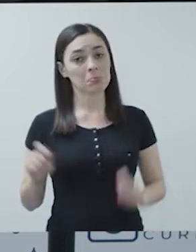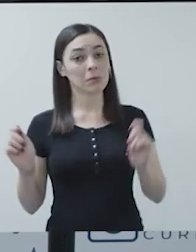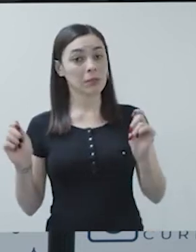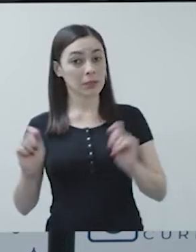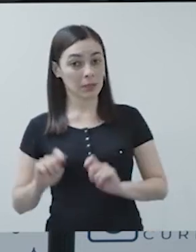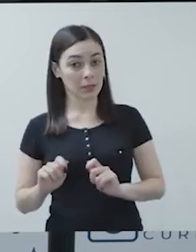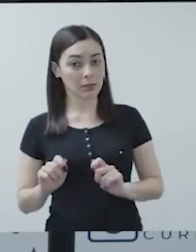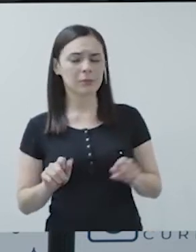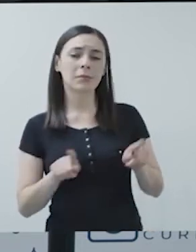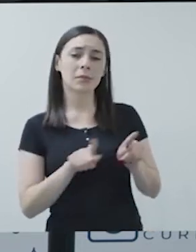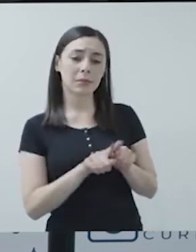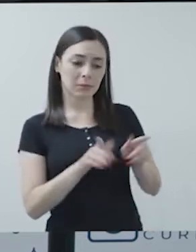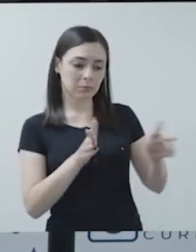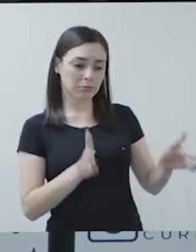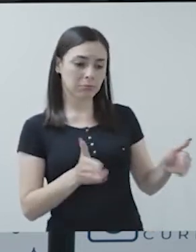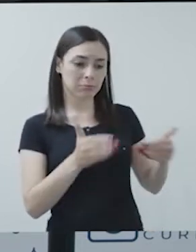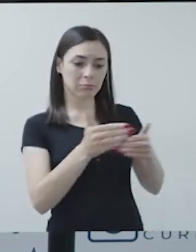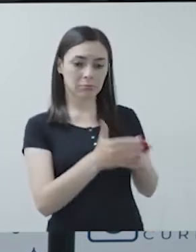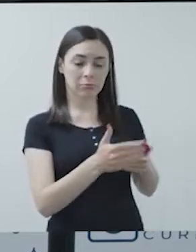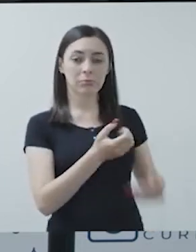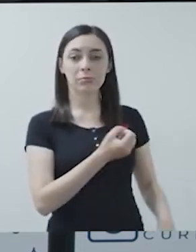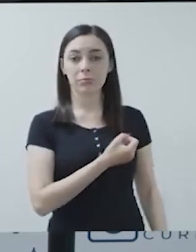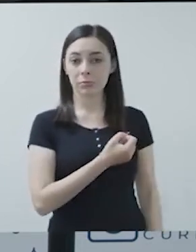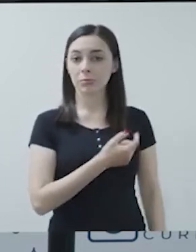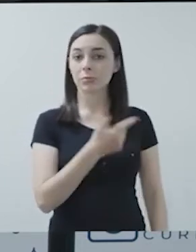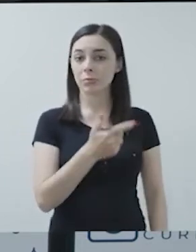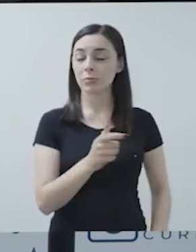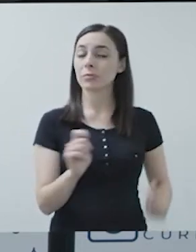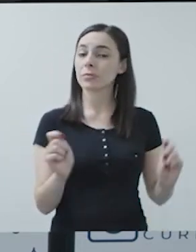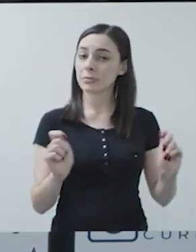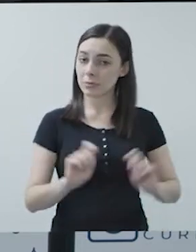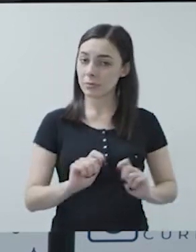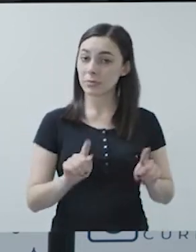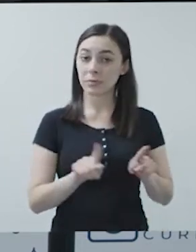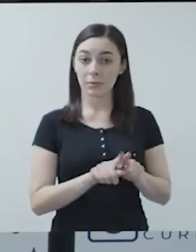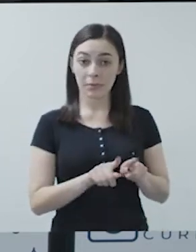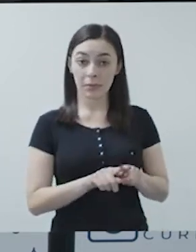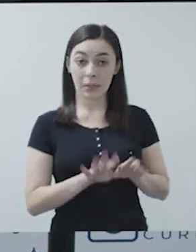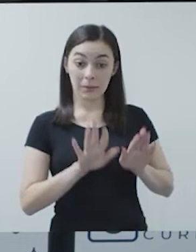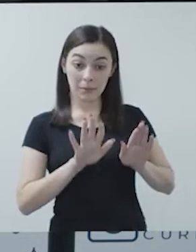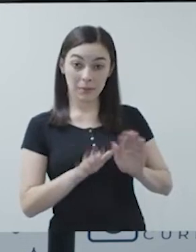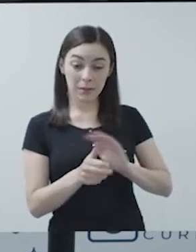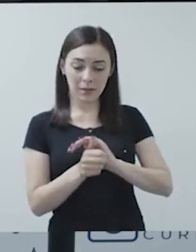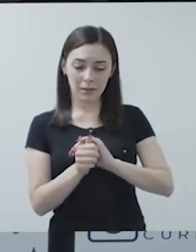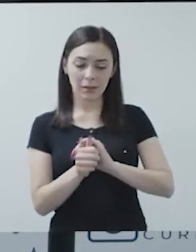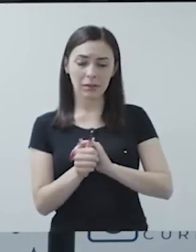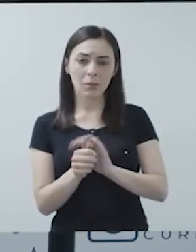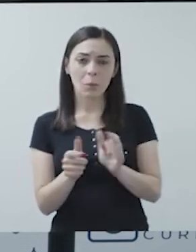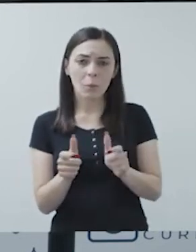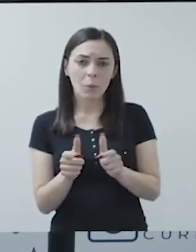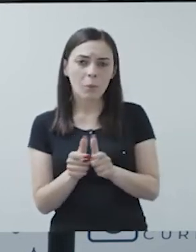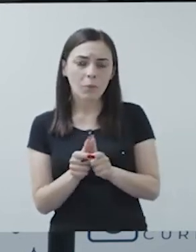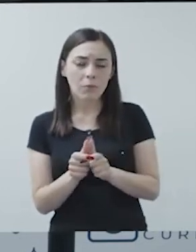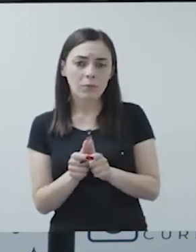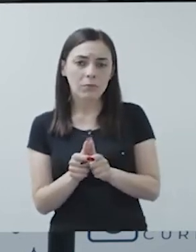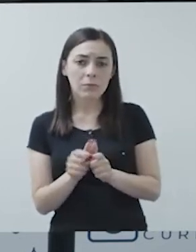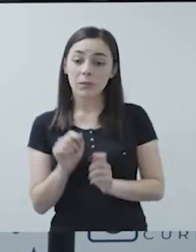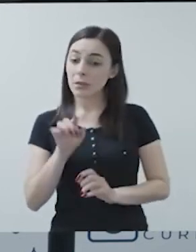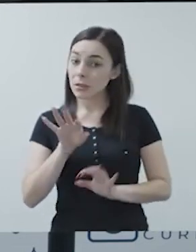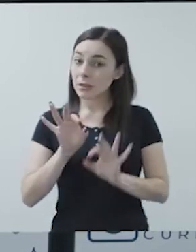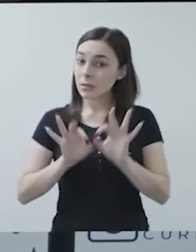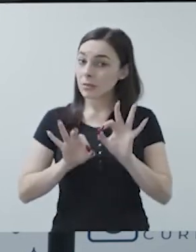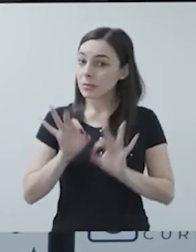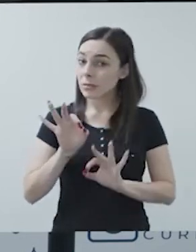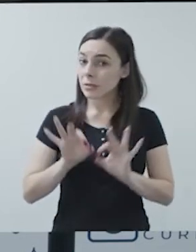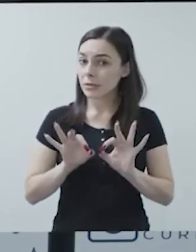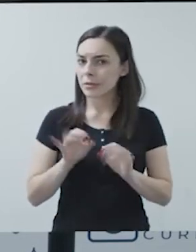mas ele também pode colocar a tartaruga na caixa número 2. Só que a tartaruga é pequena e ele está organizando,